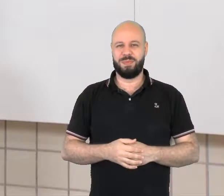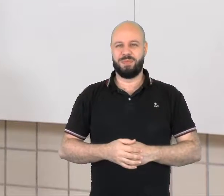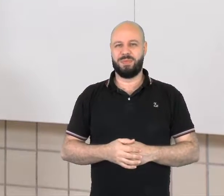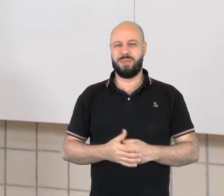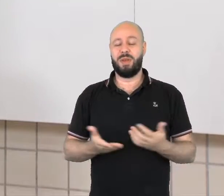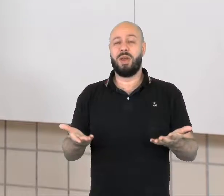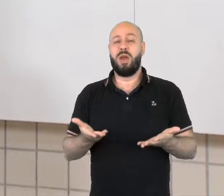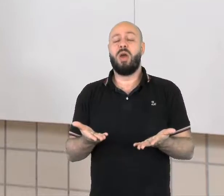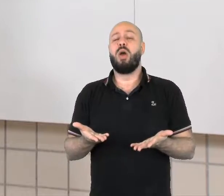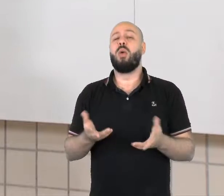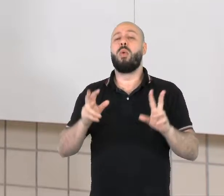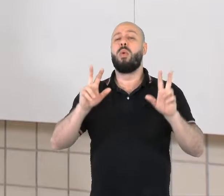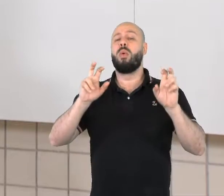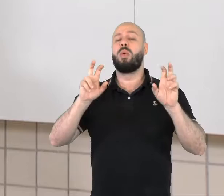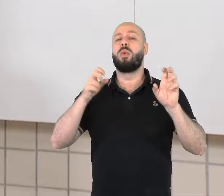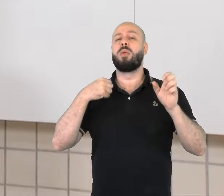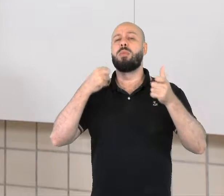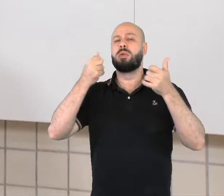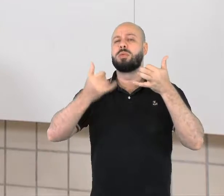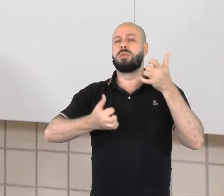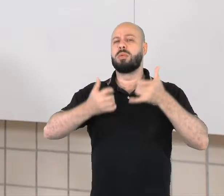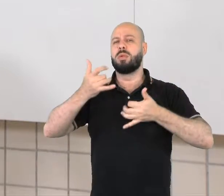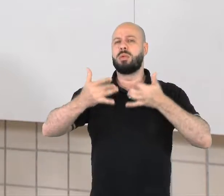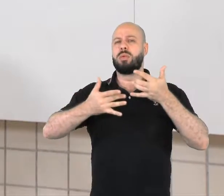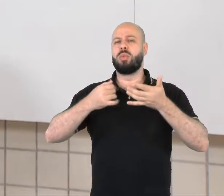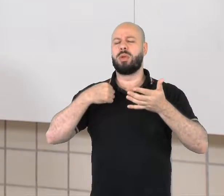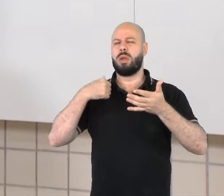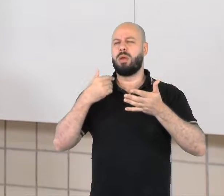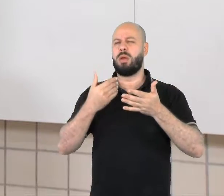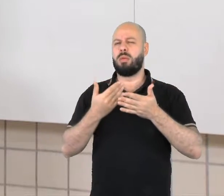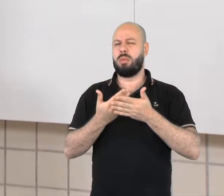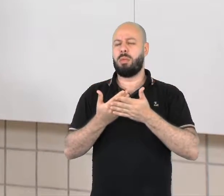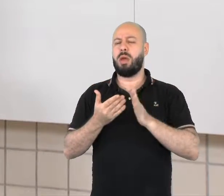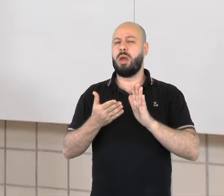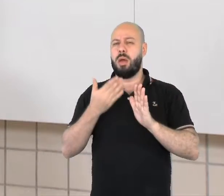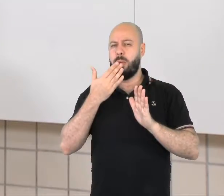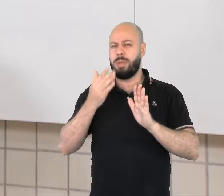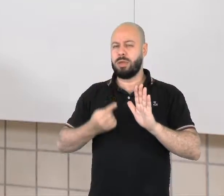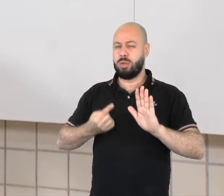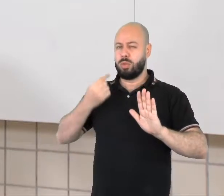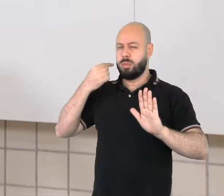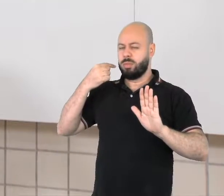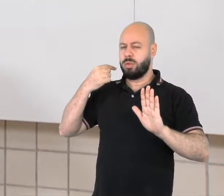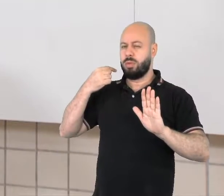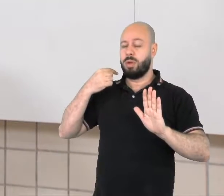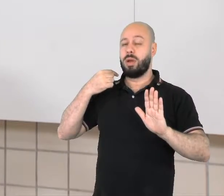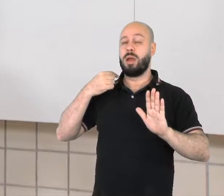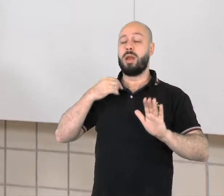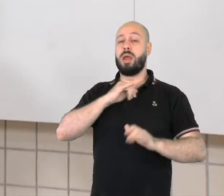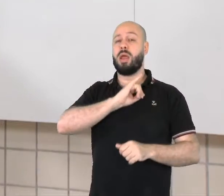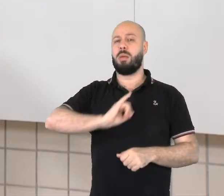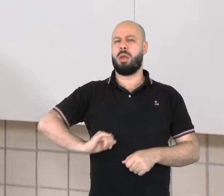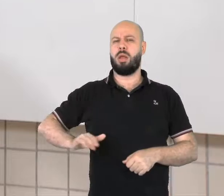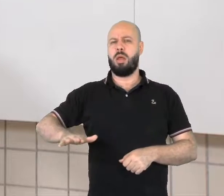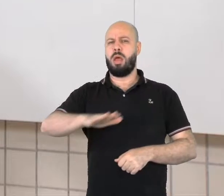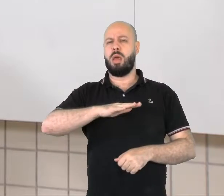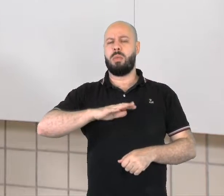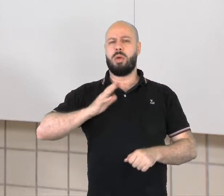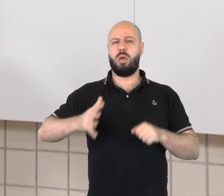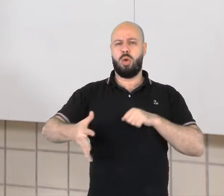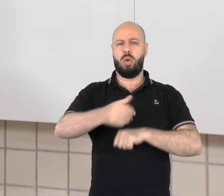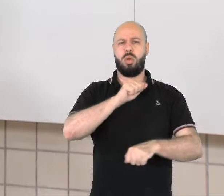de hoje, eu vou estar explicando para vocês aquilo que eu prometi lá naquela outra aula. Imperialismo,